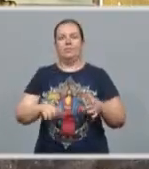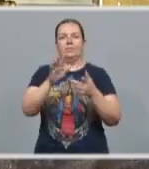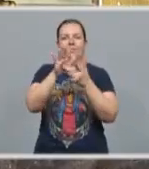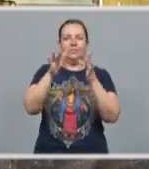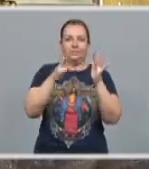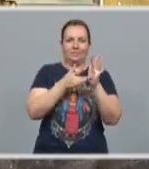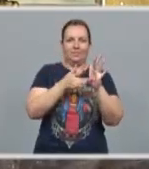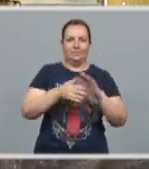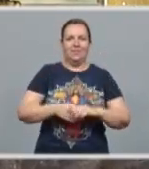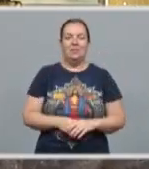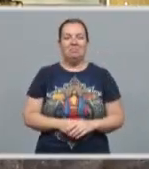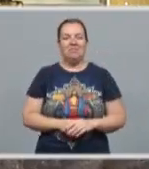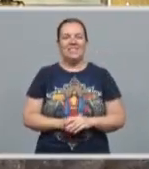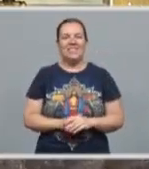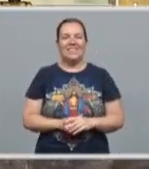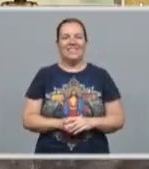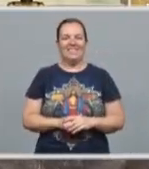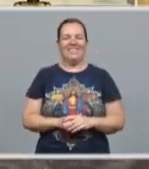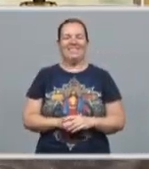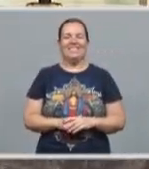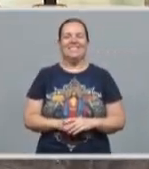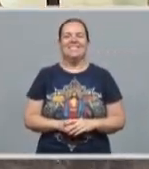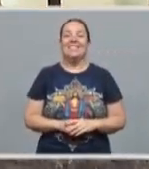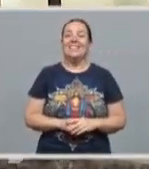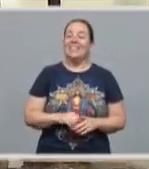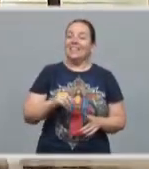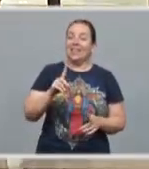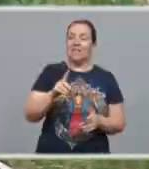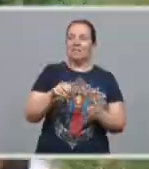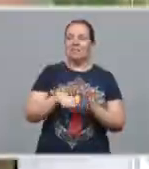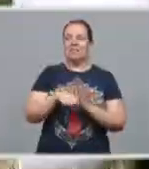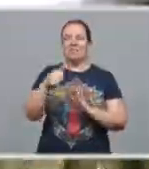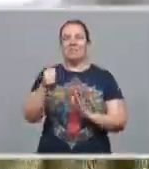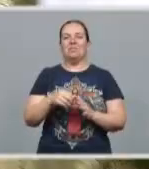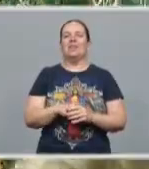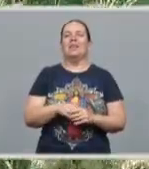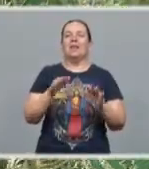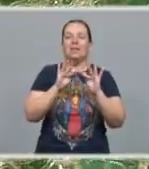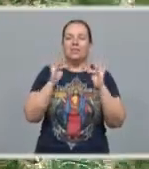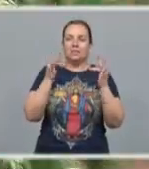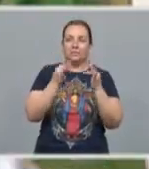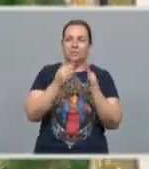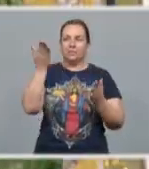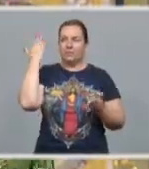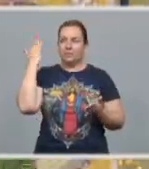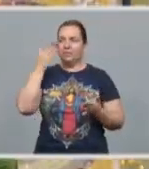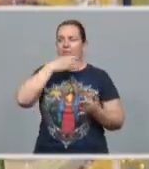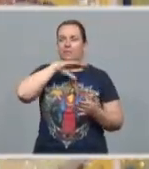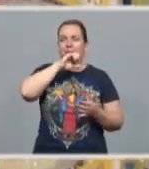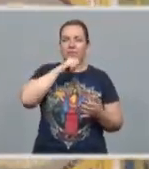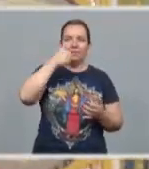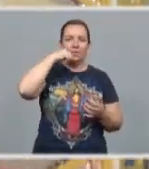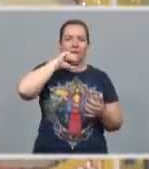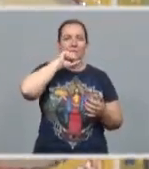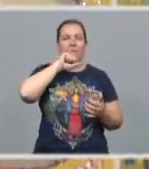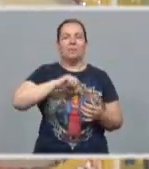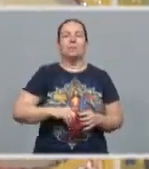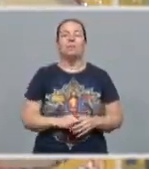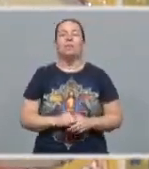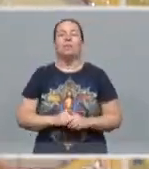a desobediência dos nossos primeiros pais. Ele quita,